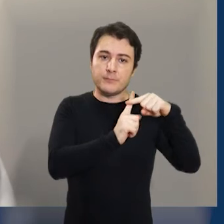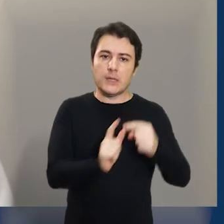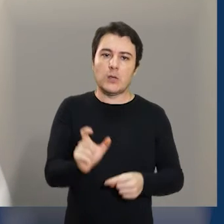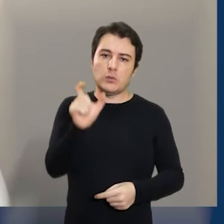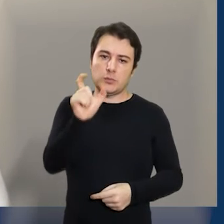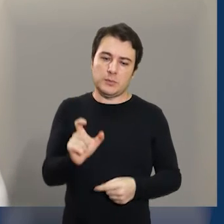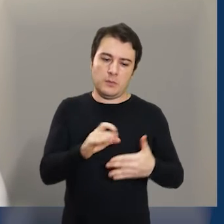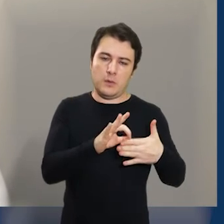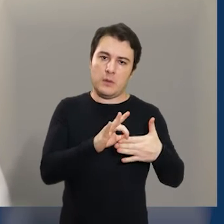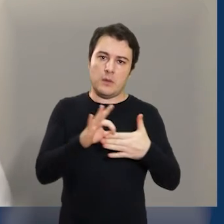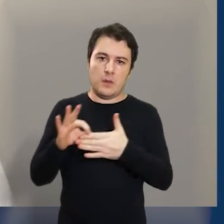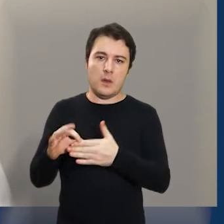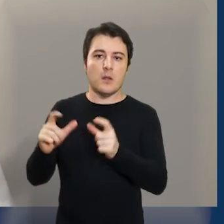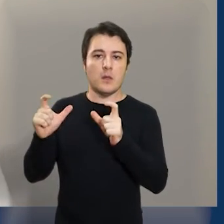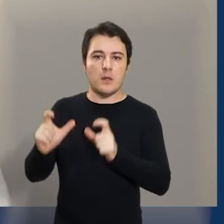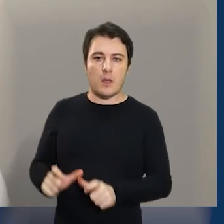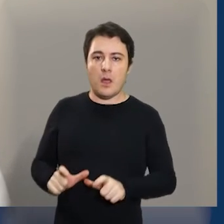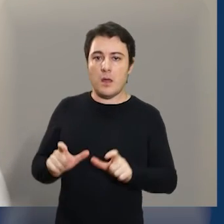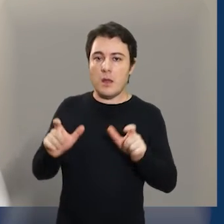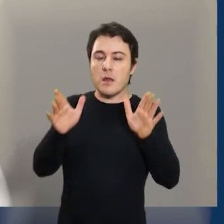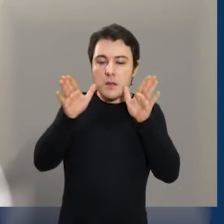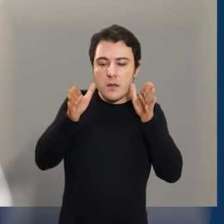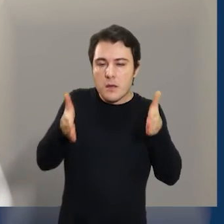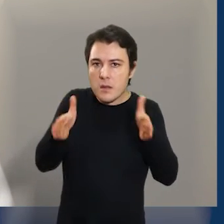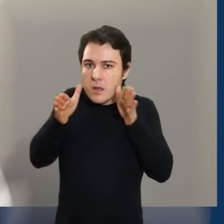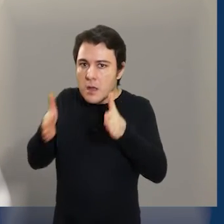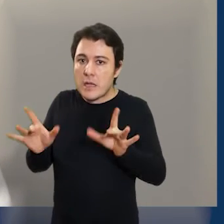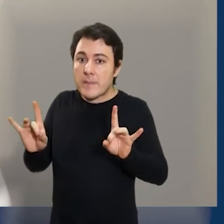de biópsias positivas, o paciente vai